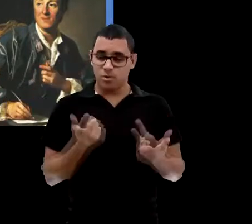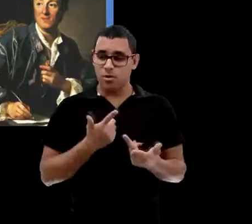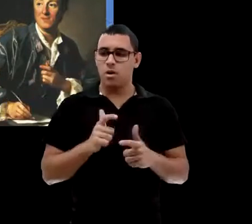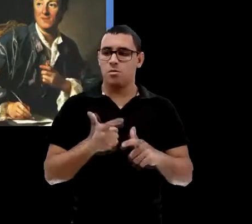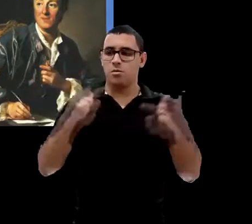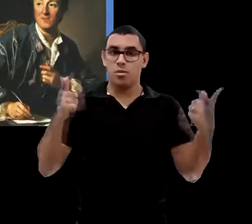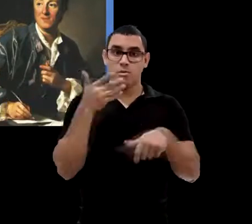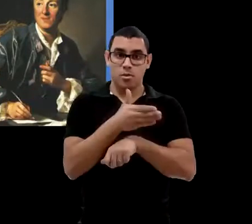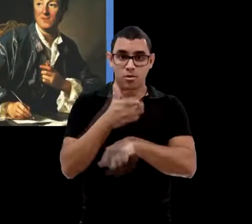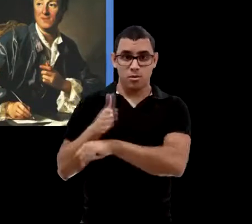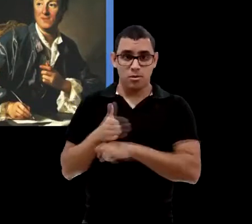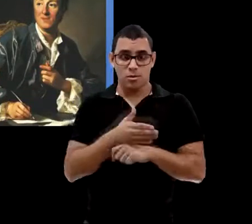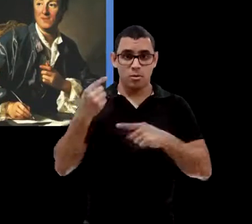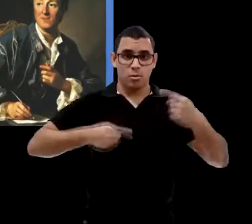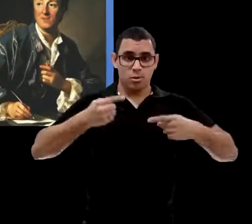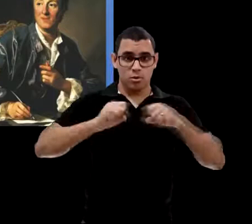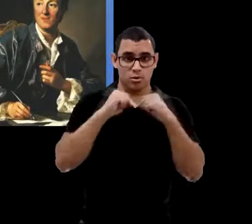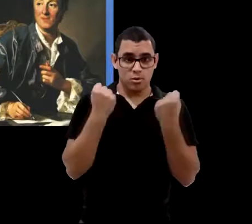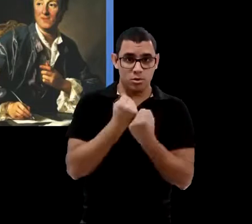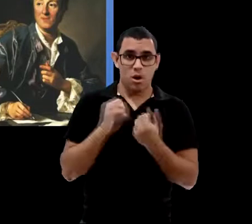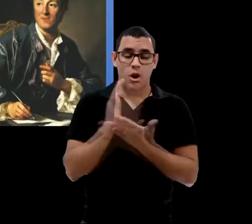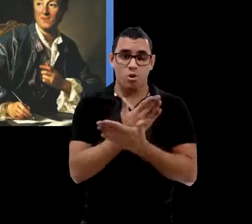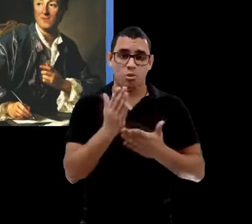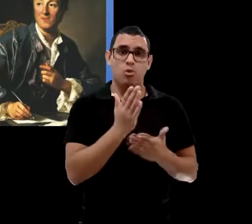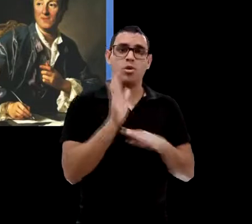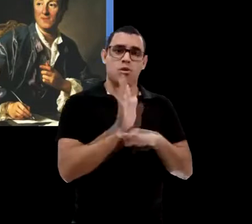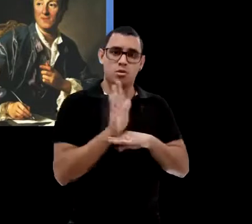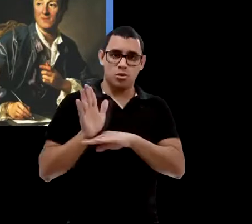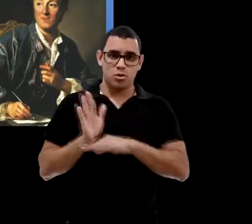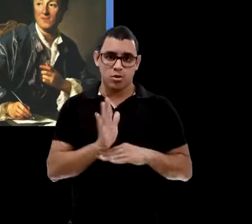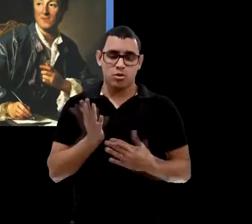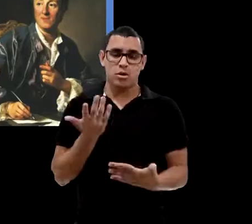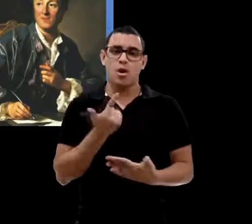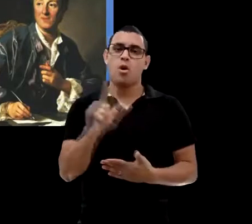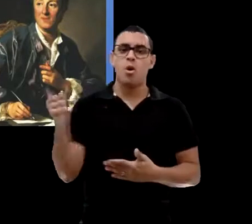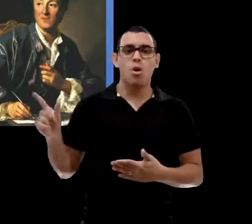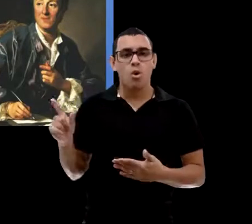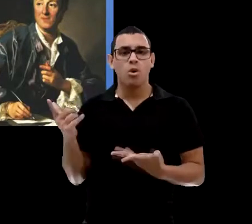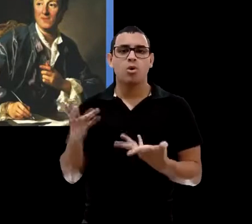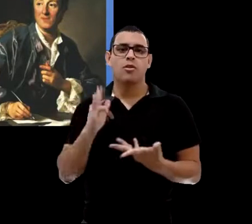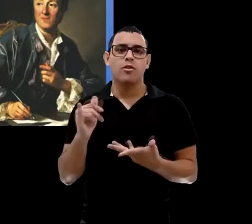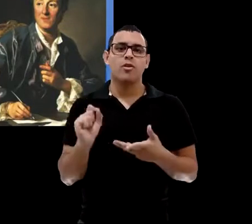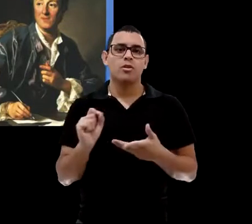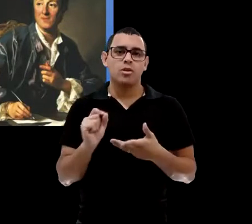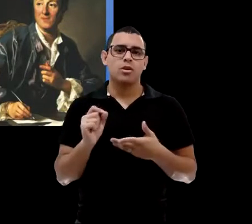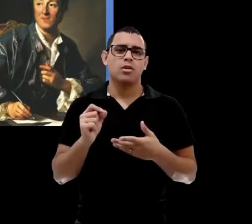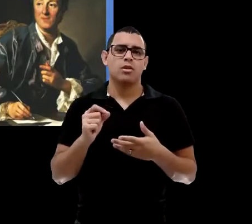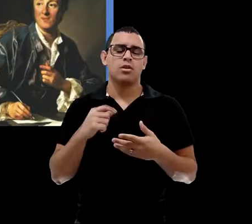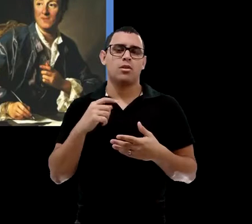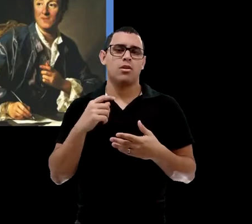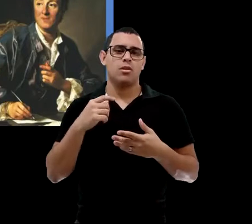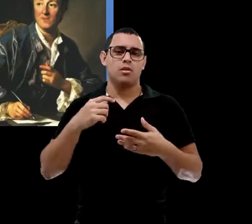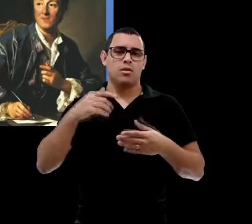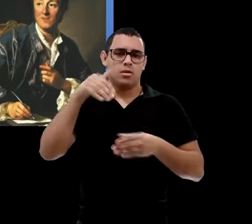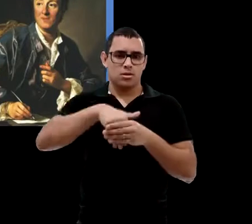desse contrato. Maior participação política da sociedade, alguns vão ser favoráveis à existência de reis, mas outros vão ser favoráveis, por exemplo,